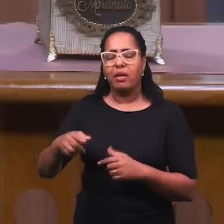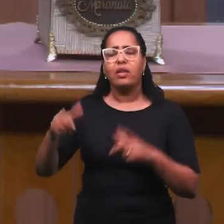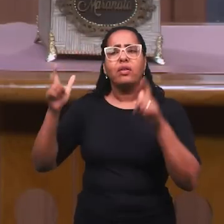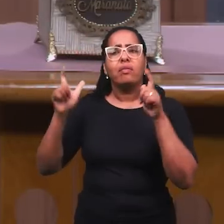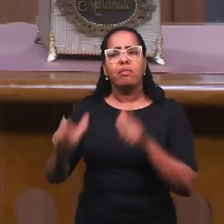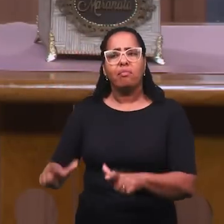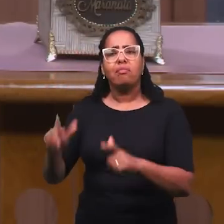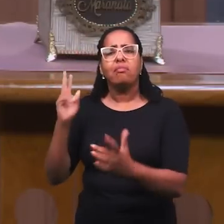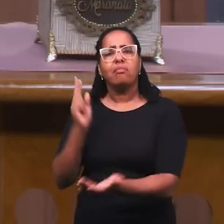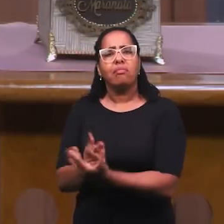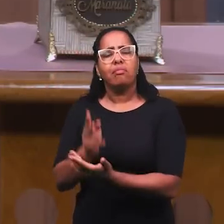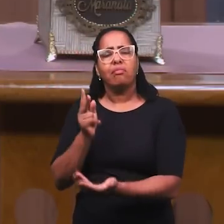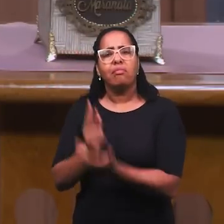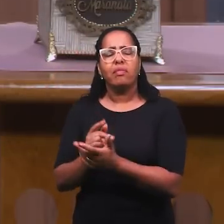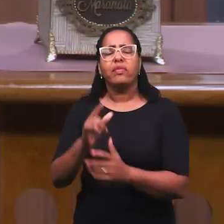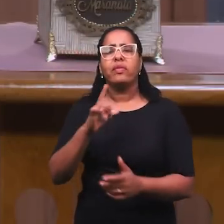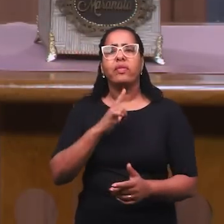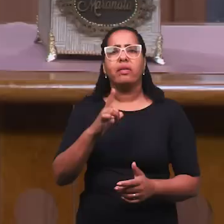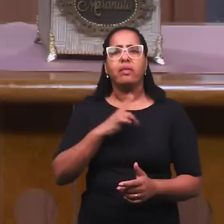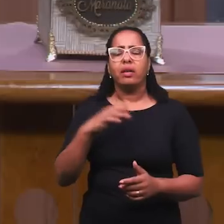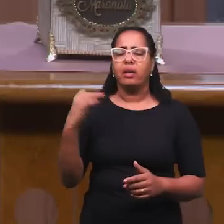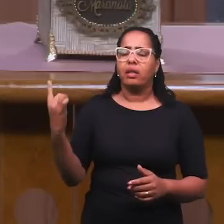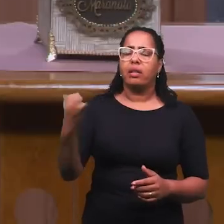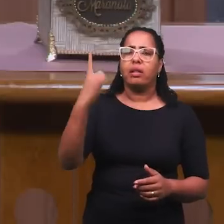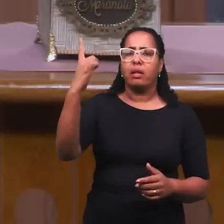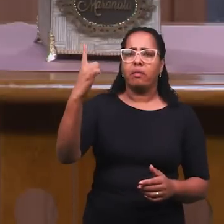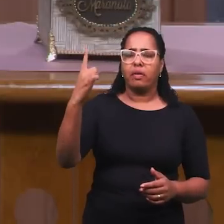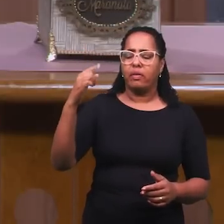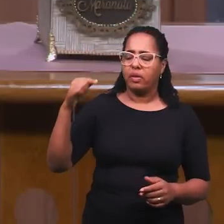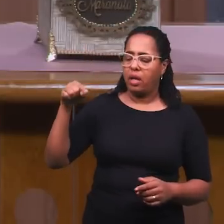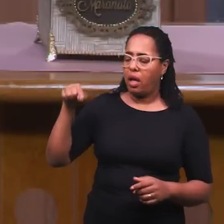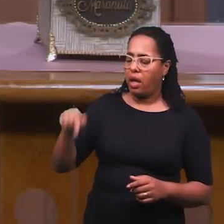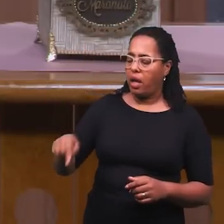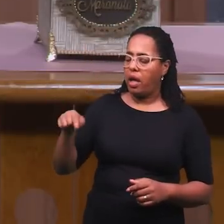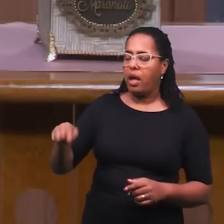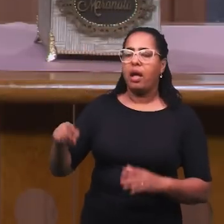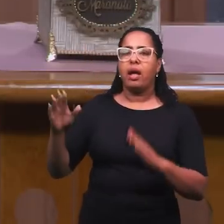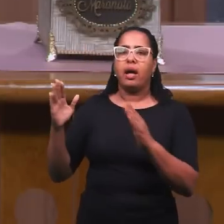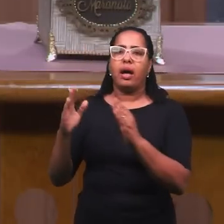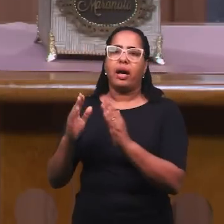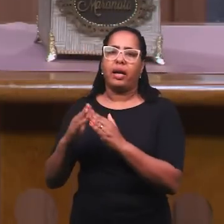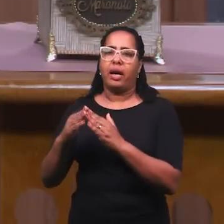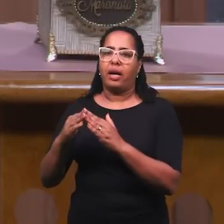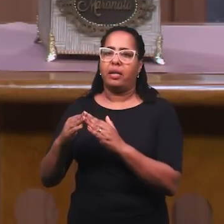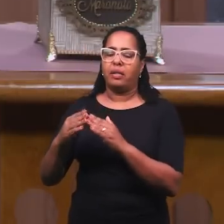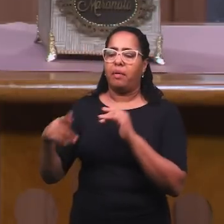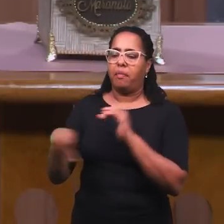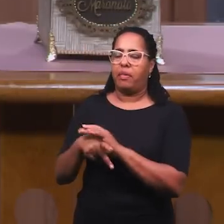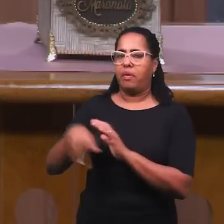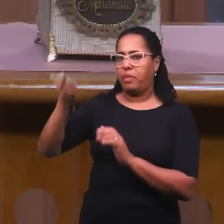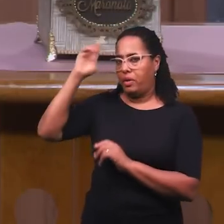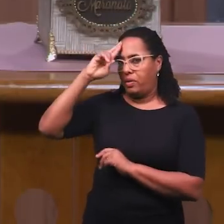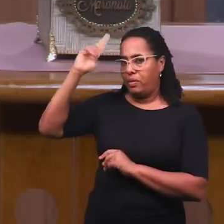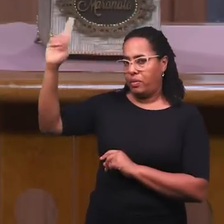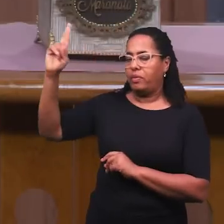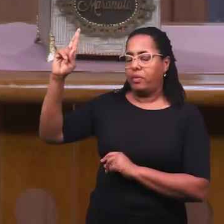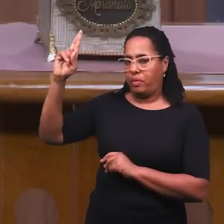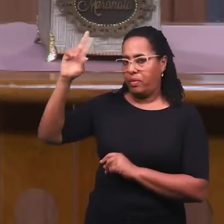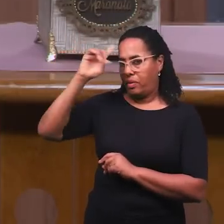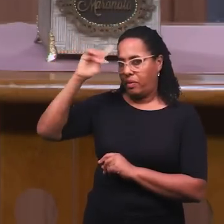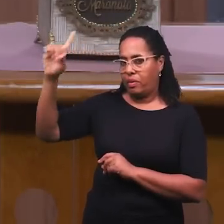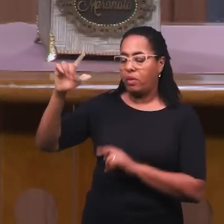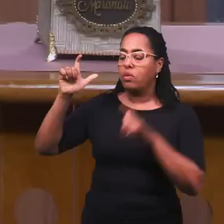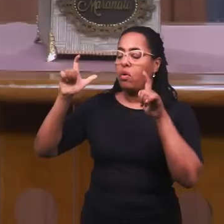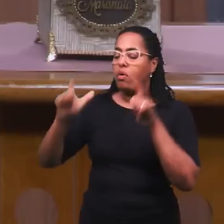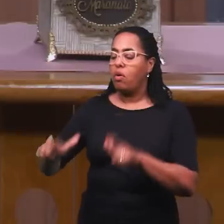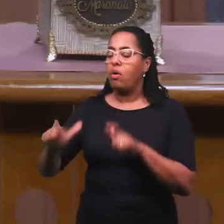E naquele mesmo lugar também, Davi aqui ele diz: esta será a casa do Senhor Deus.